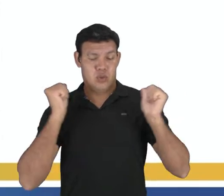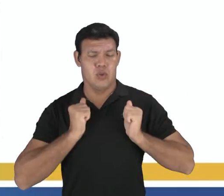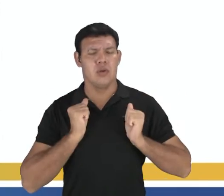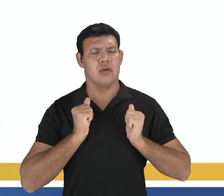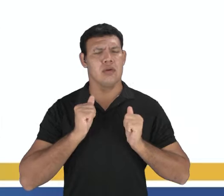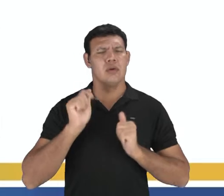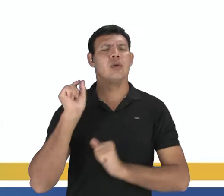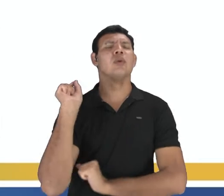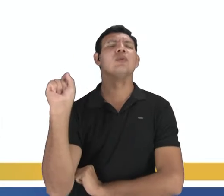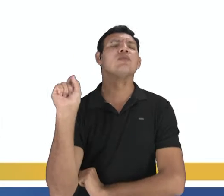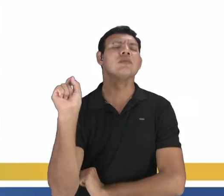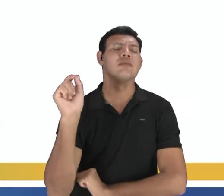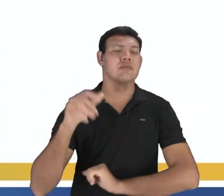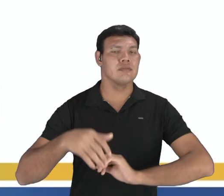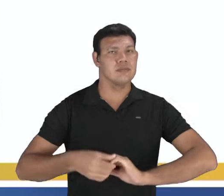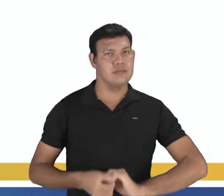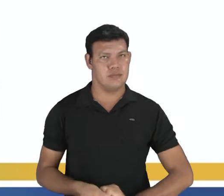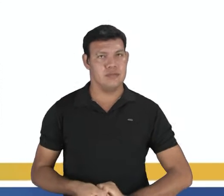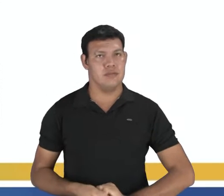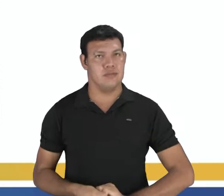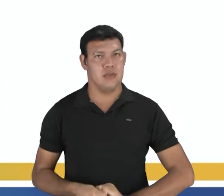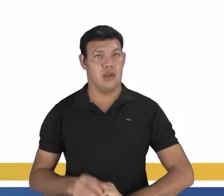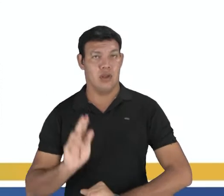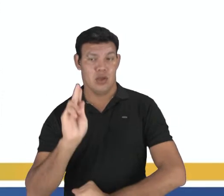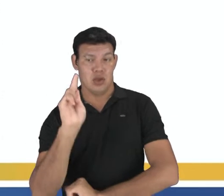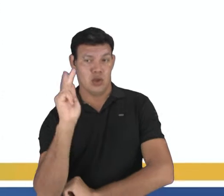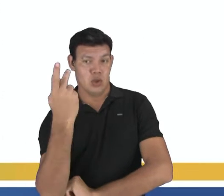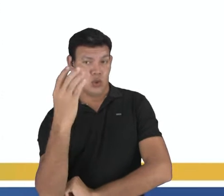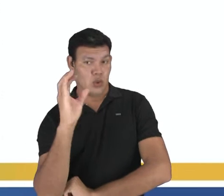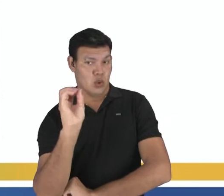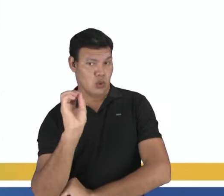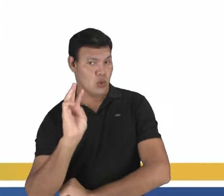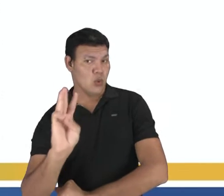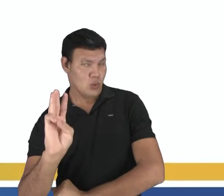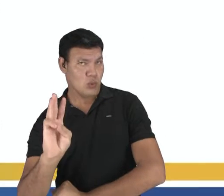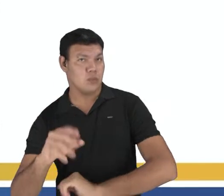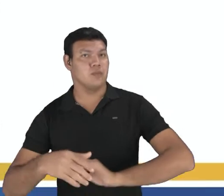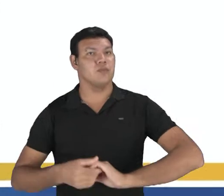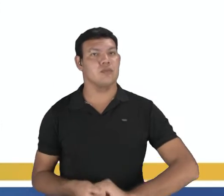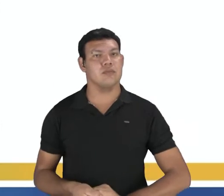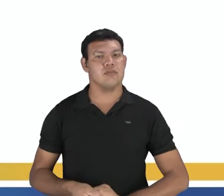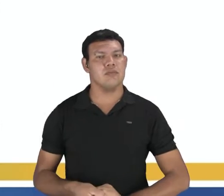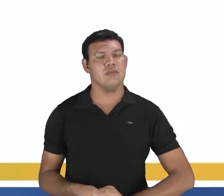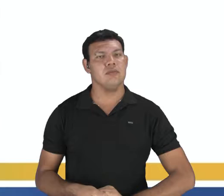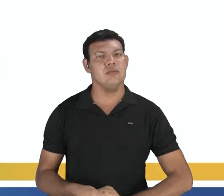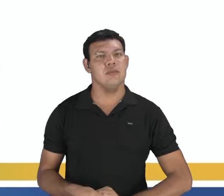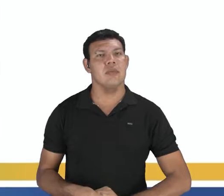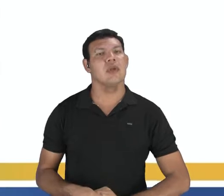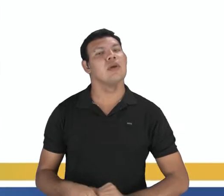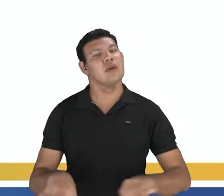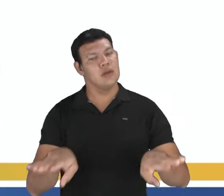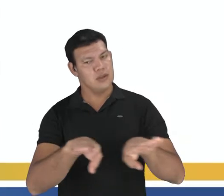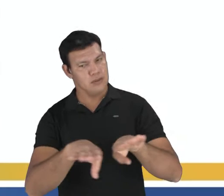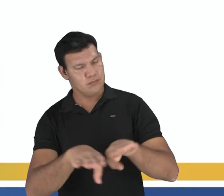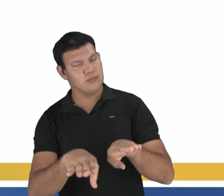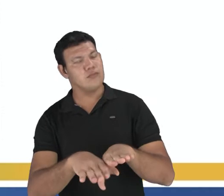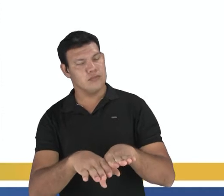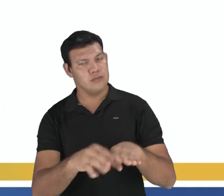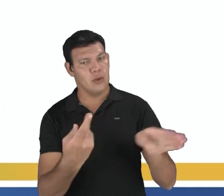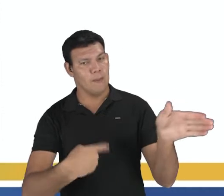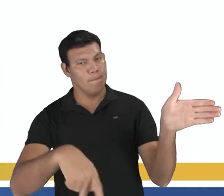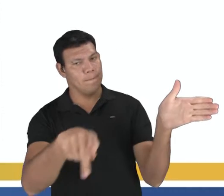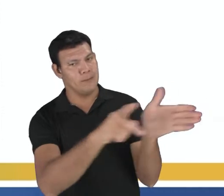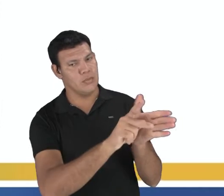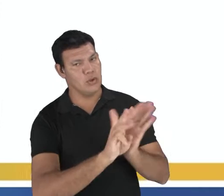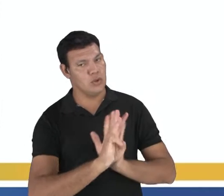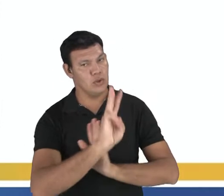e o hall que apesar de não ter o w não tem o w ele também é uma w Leite question